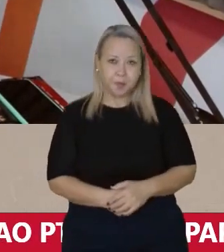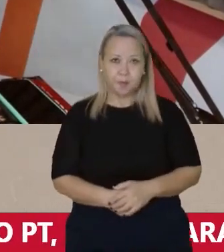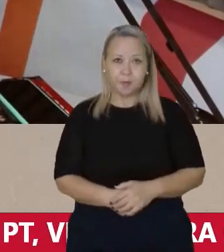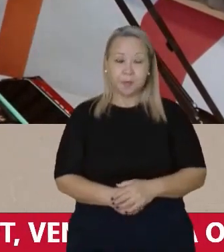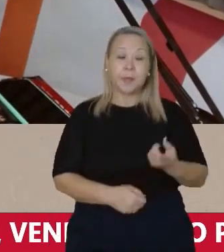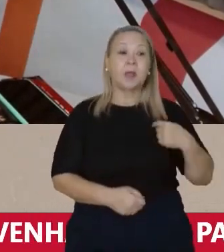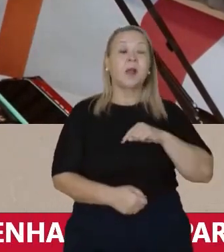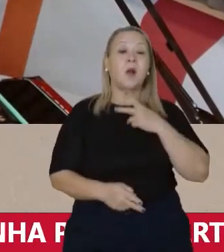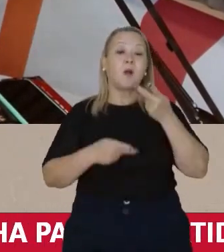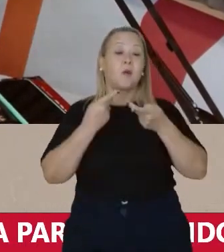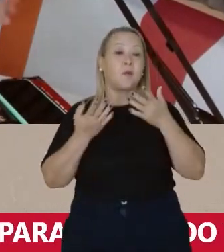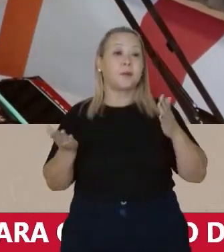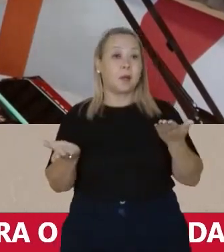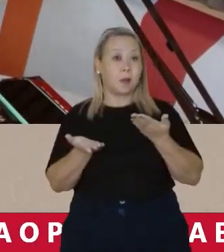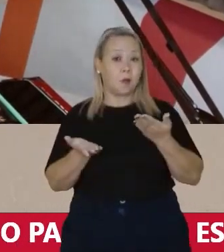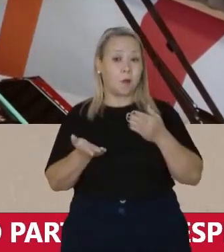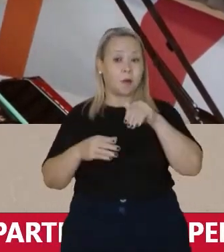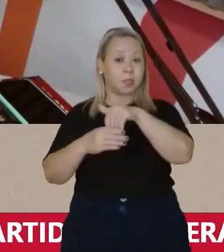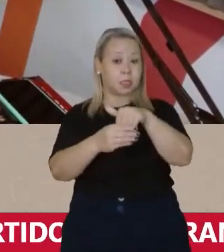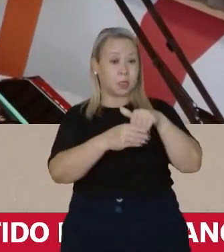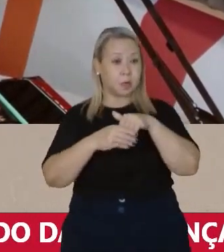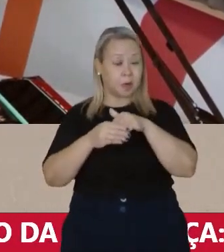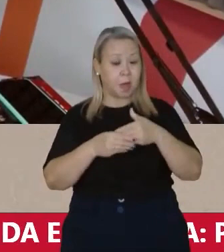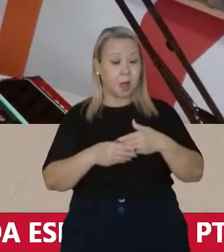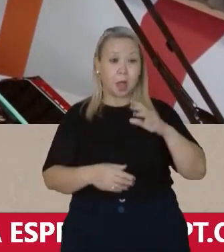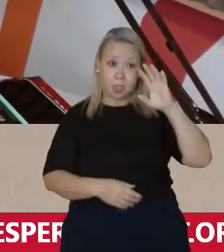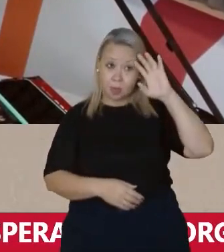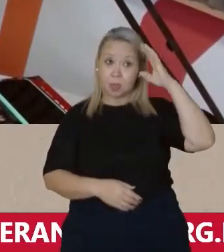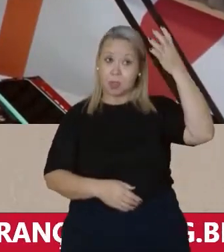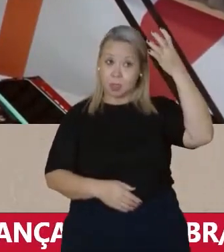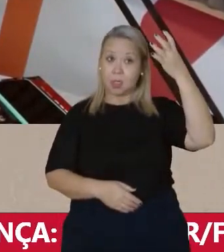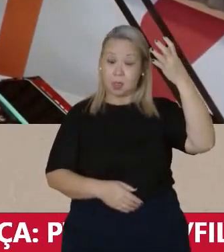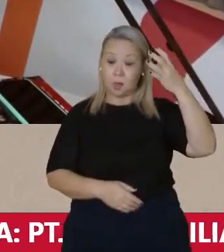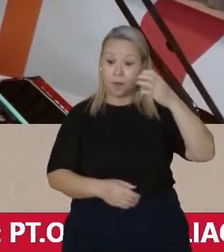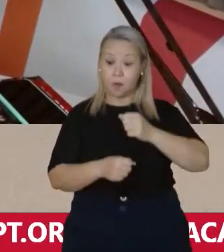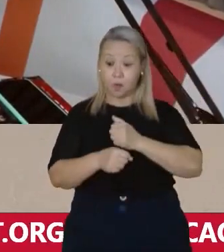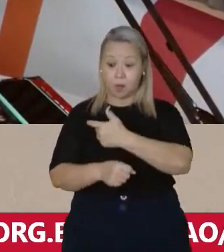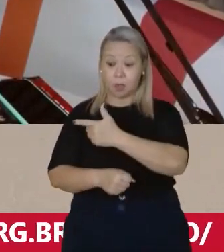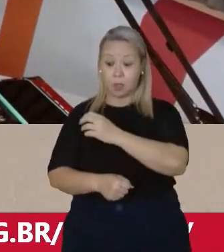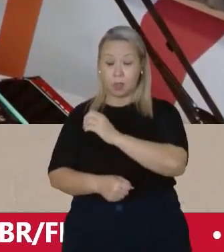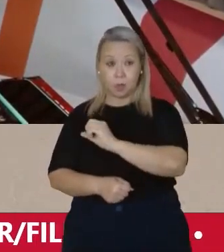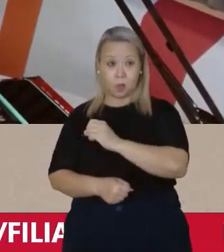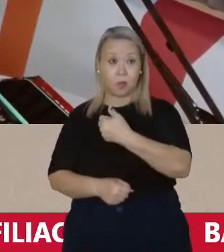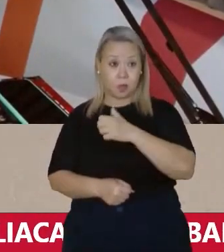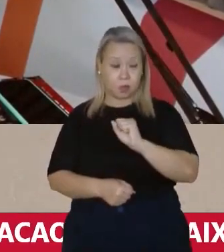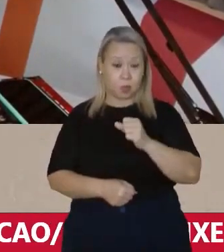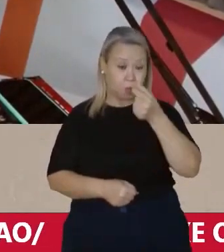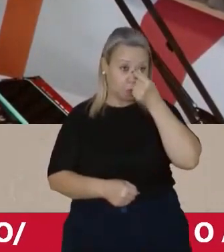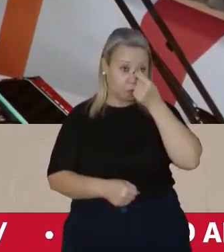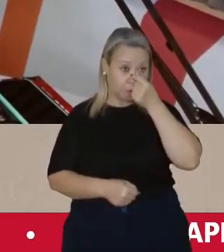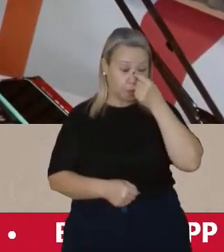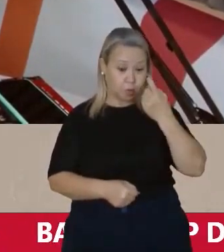E a gente estava falando agora desse eleitorado que foi decisivo, né, em 2018, porque os evangélicos, pelo